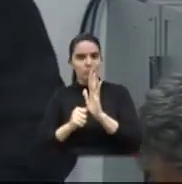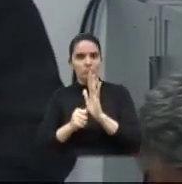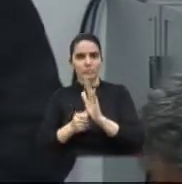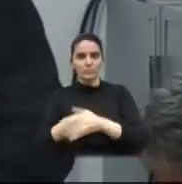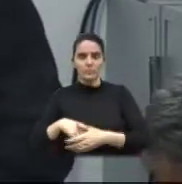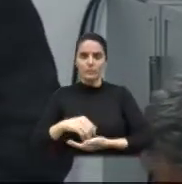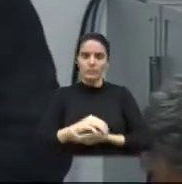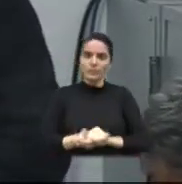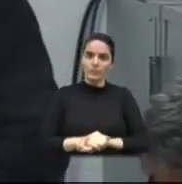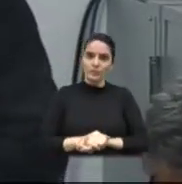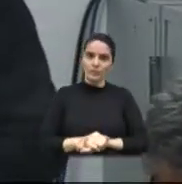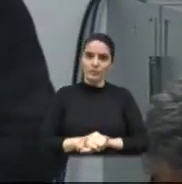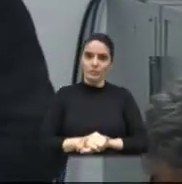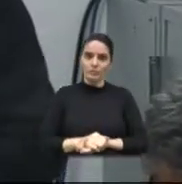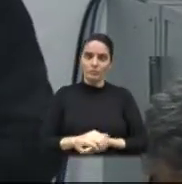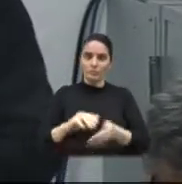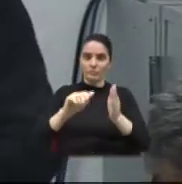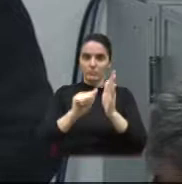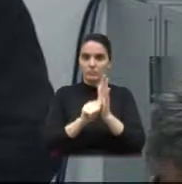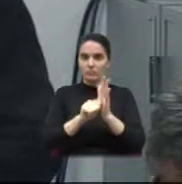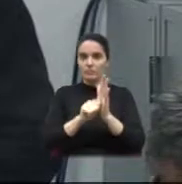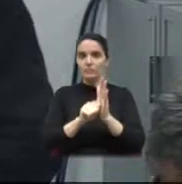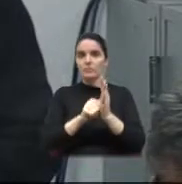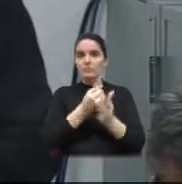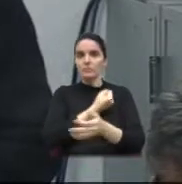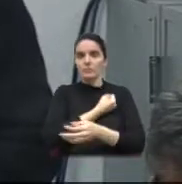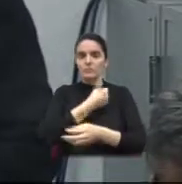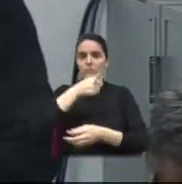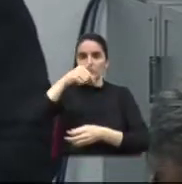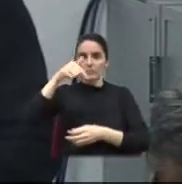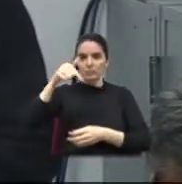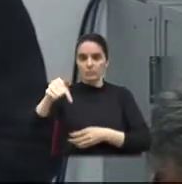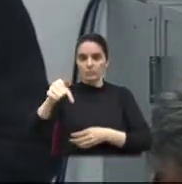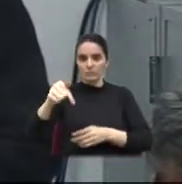E lembrando aqui no artigo 7º do